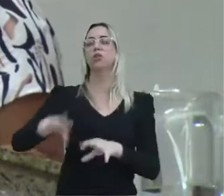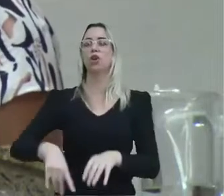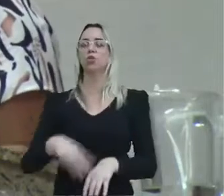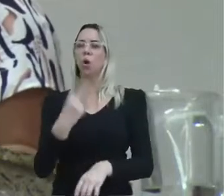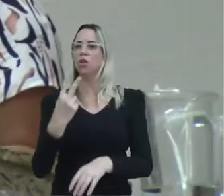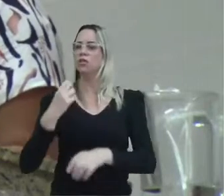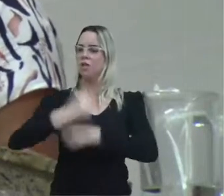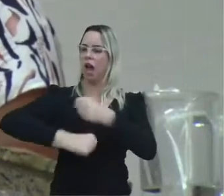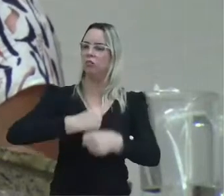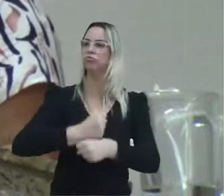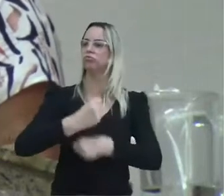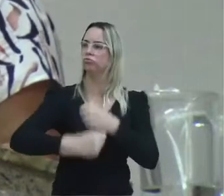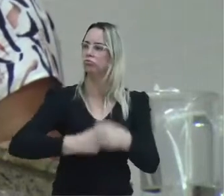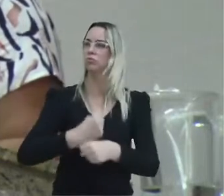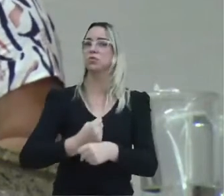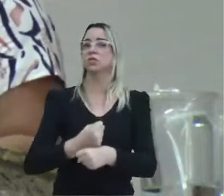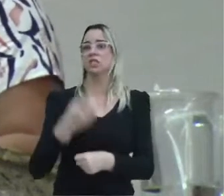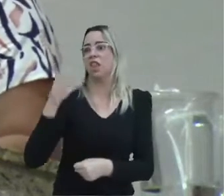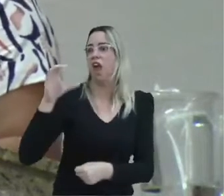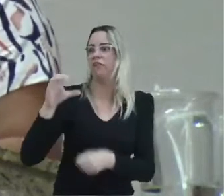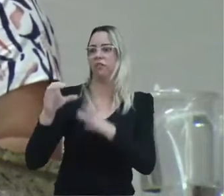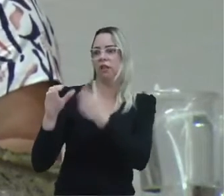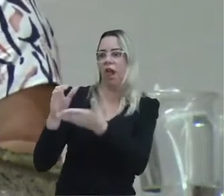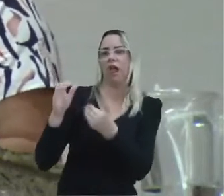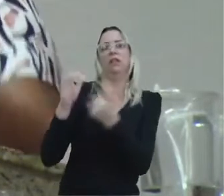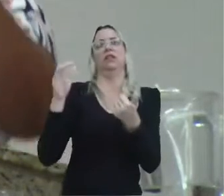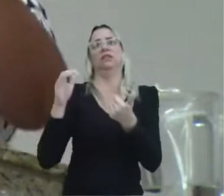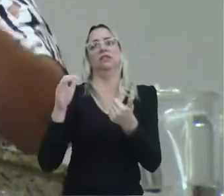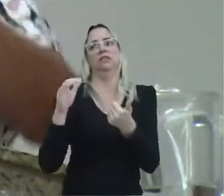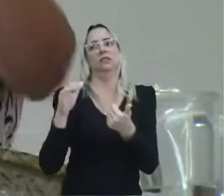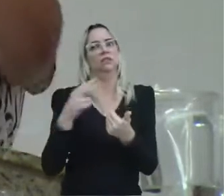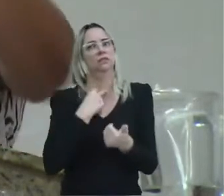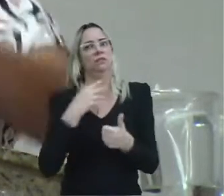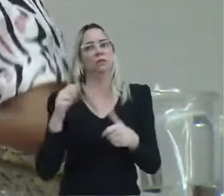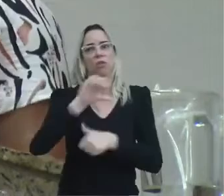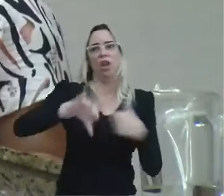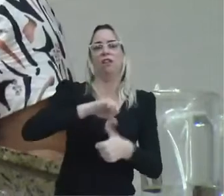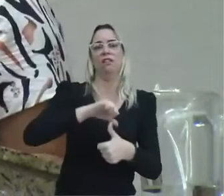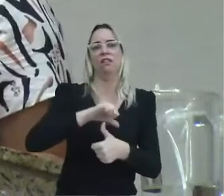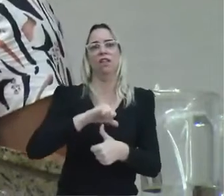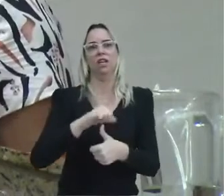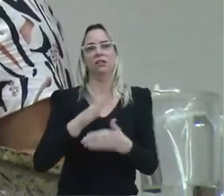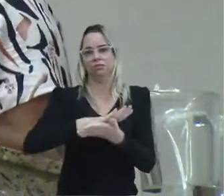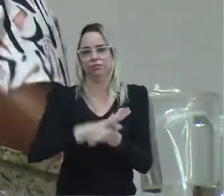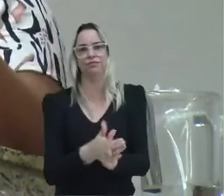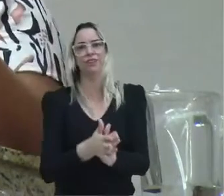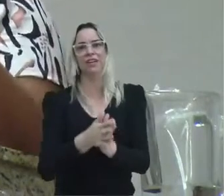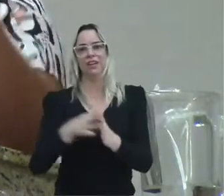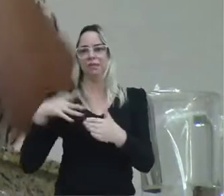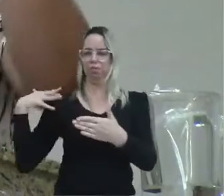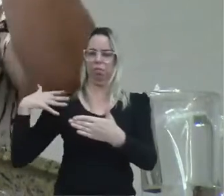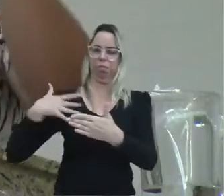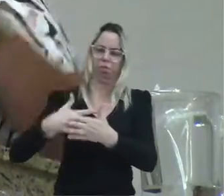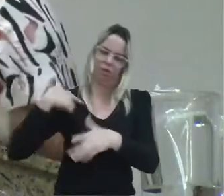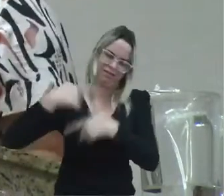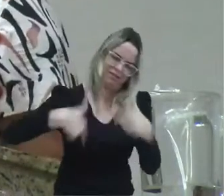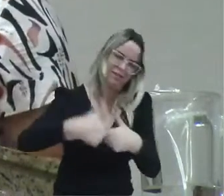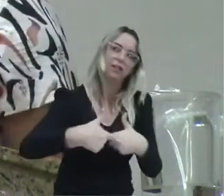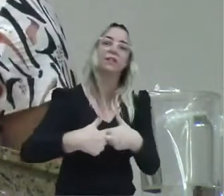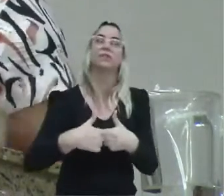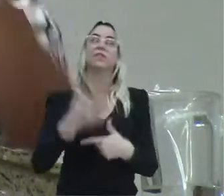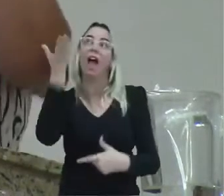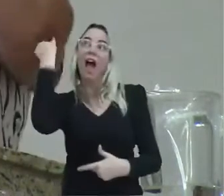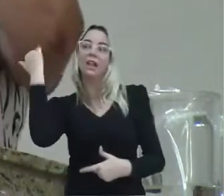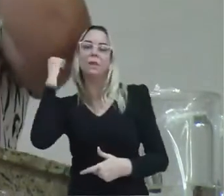25 centavos de reajuste e ainda destruir sua carreira, que nós, no governo de